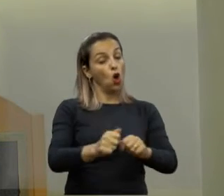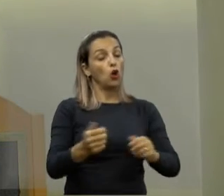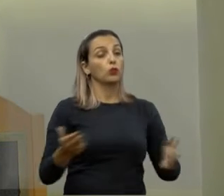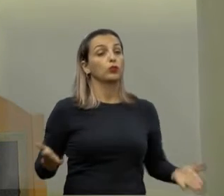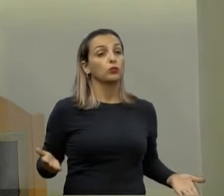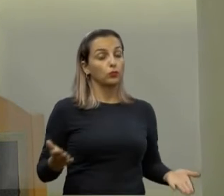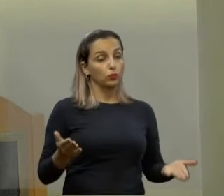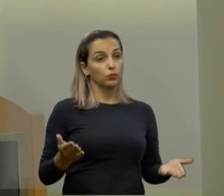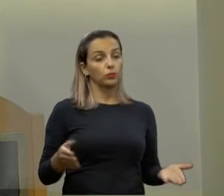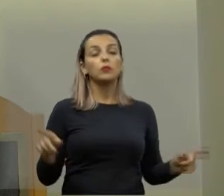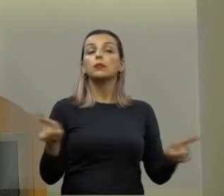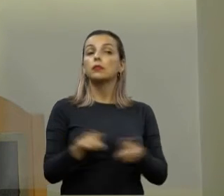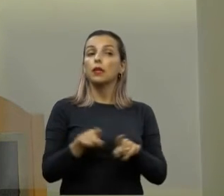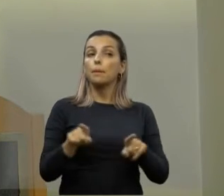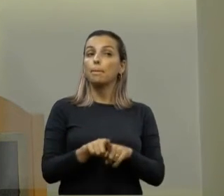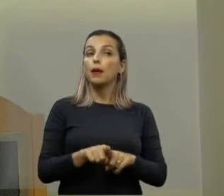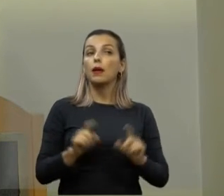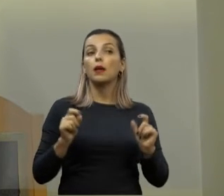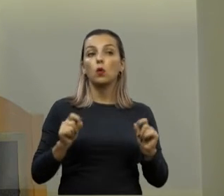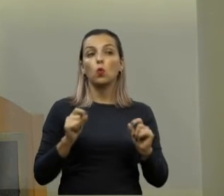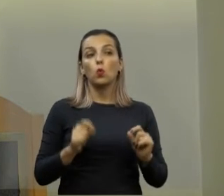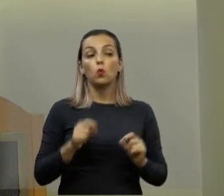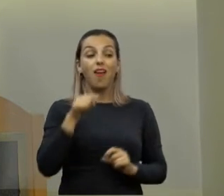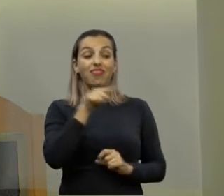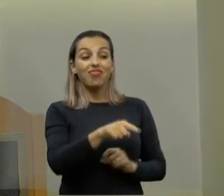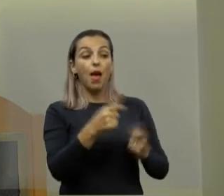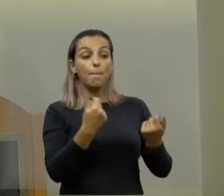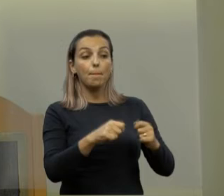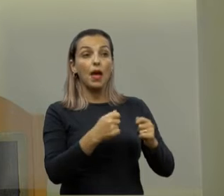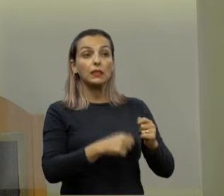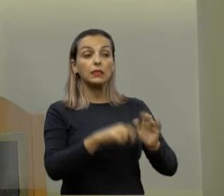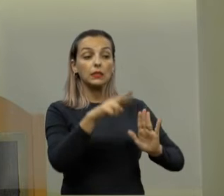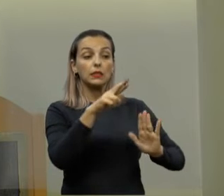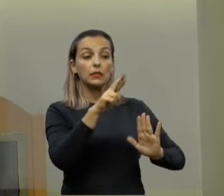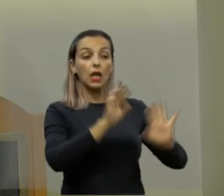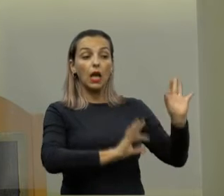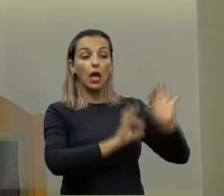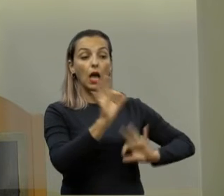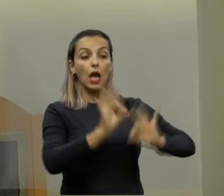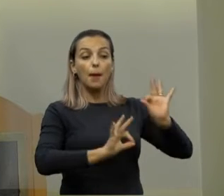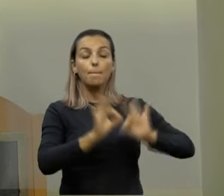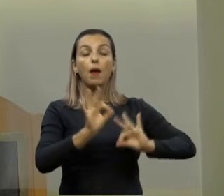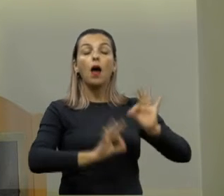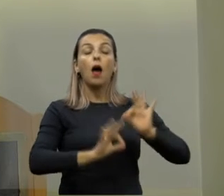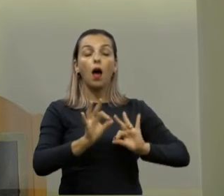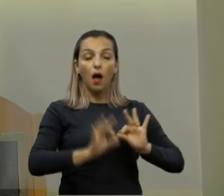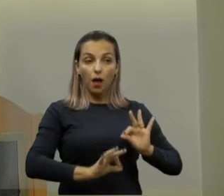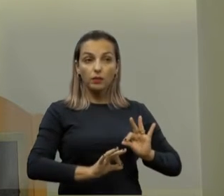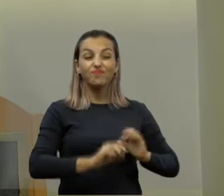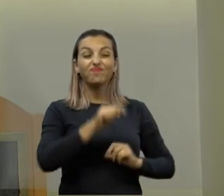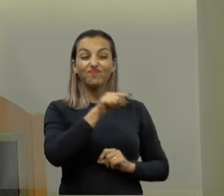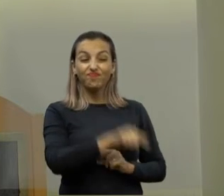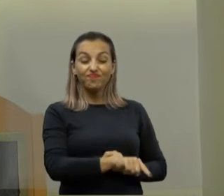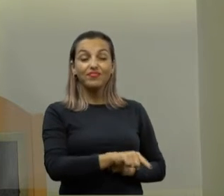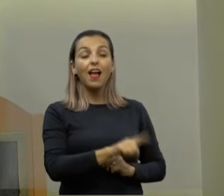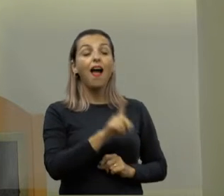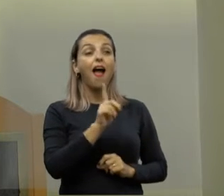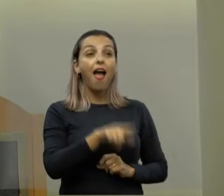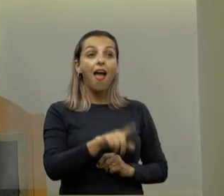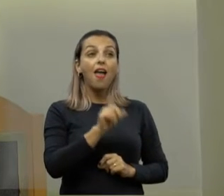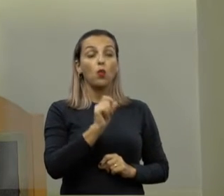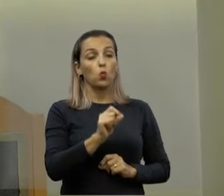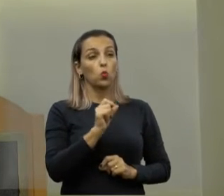aí tem que fora aquilo ali precisa regularizar a gente aquilo ali aquele ali é uma